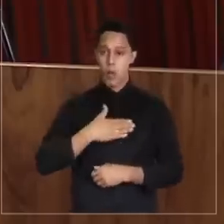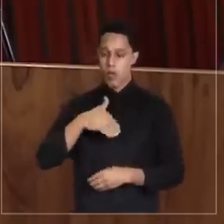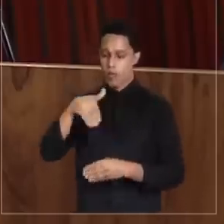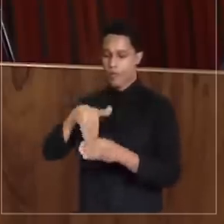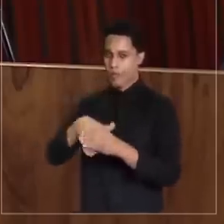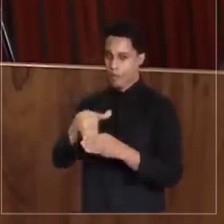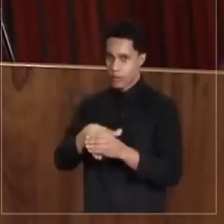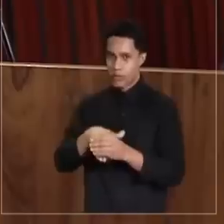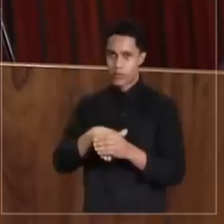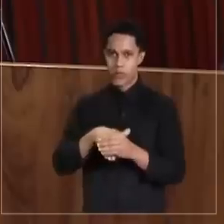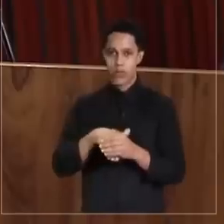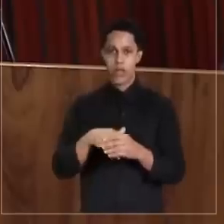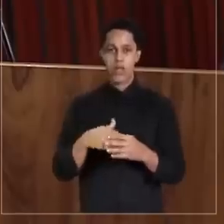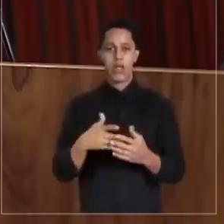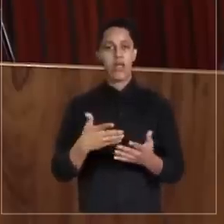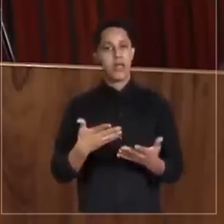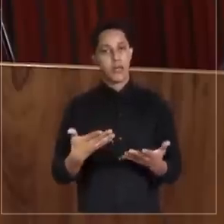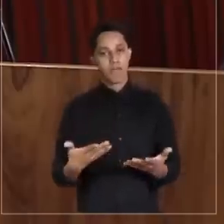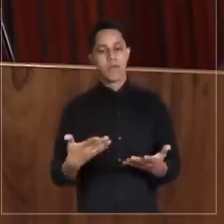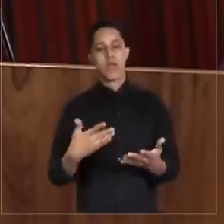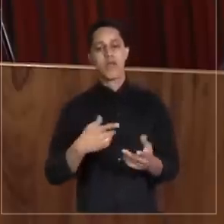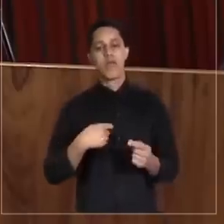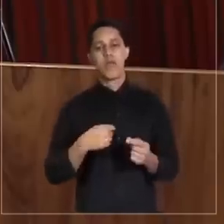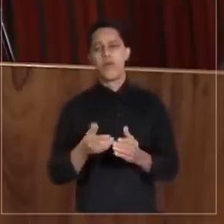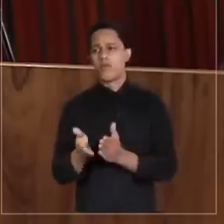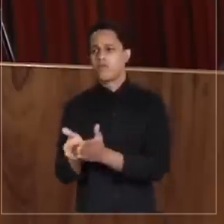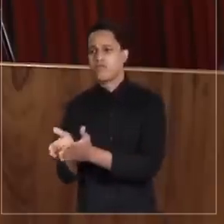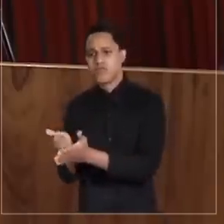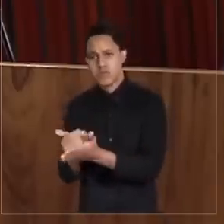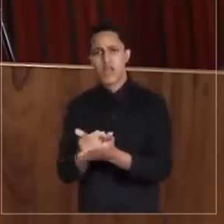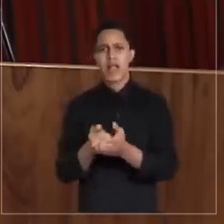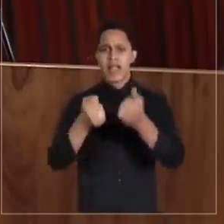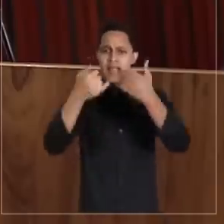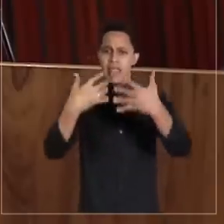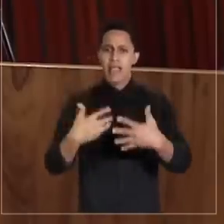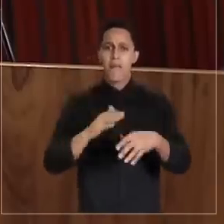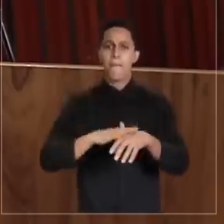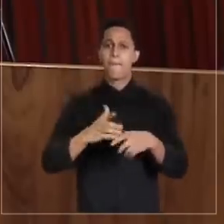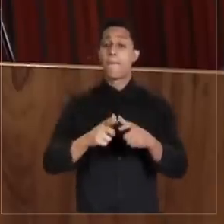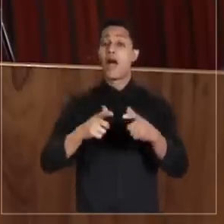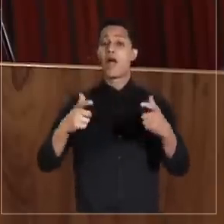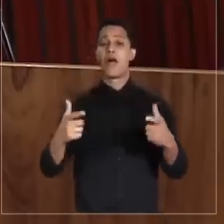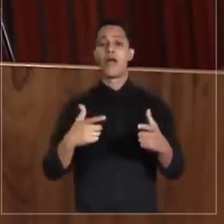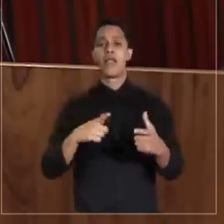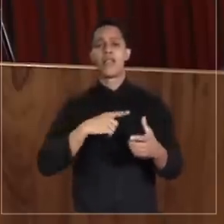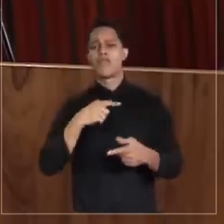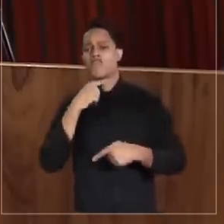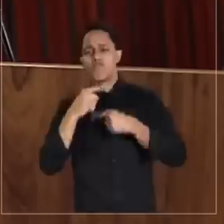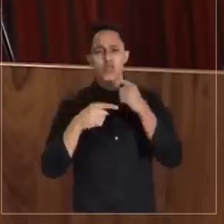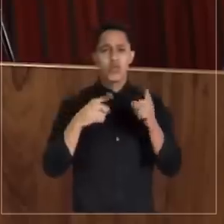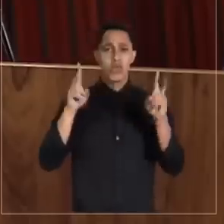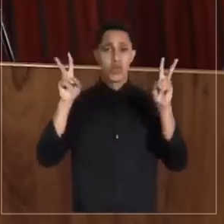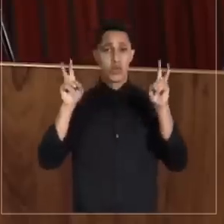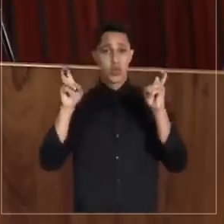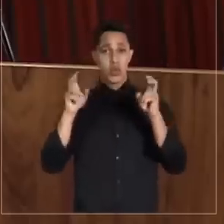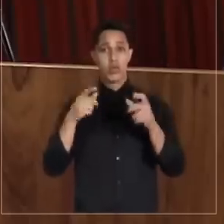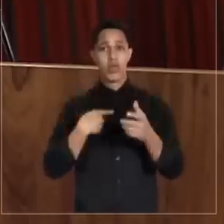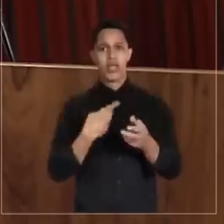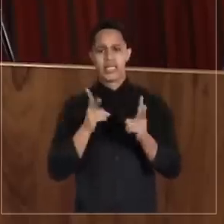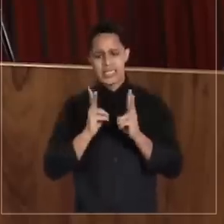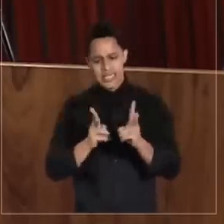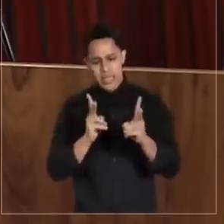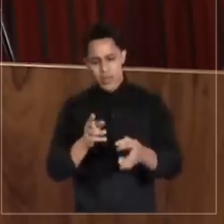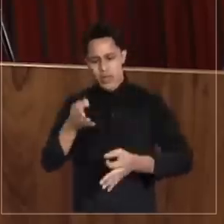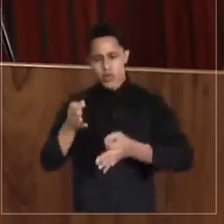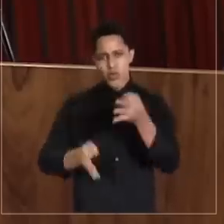ministros, eu até faço um rebuscamento um pouco maior. Há muito questionamento, até porque nós julgamos com alguma